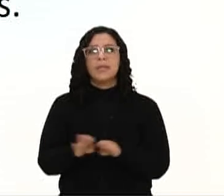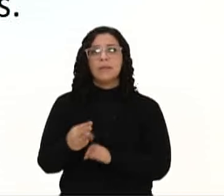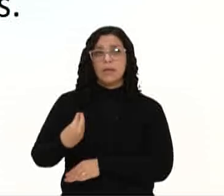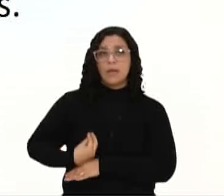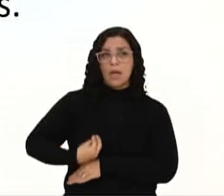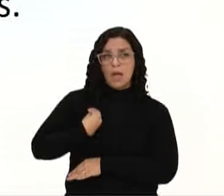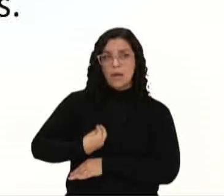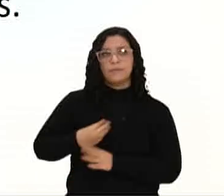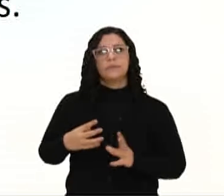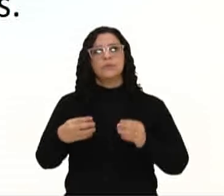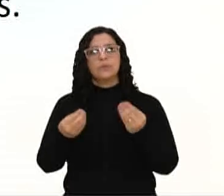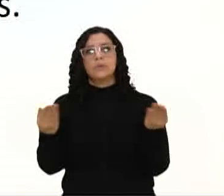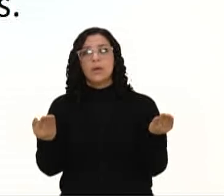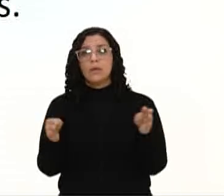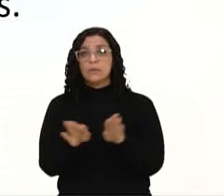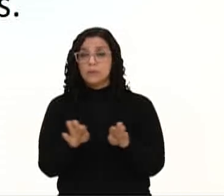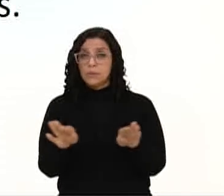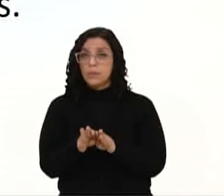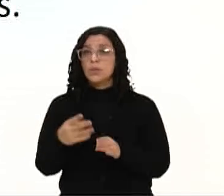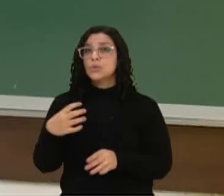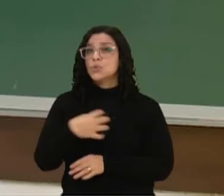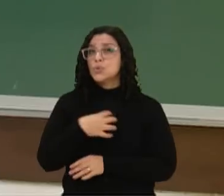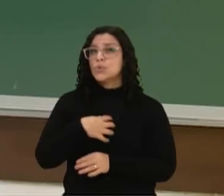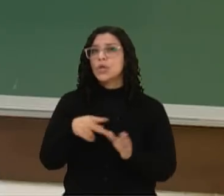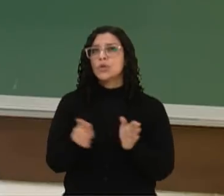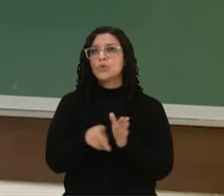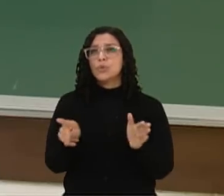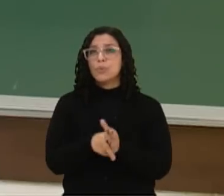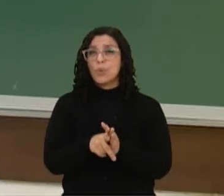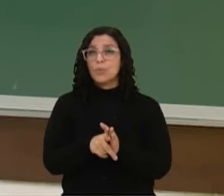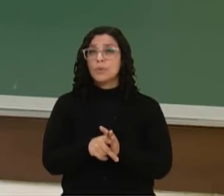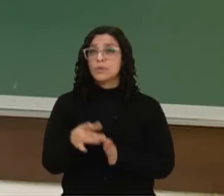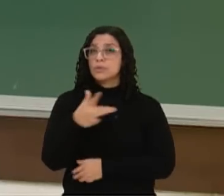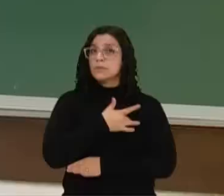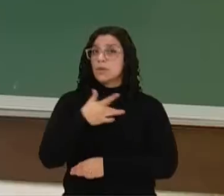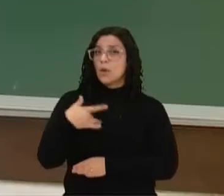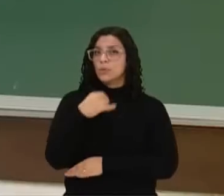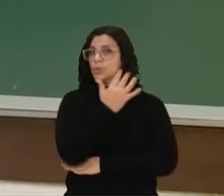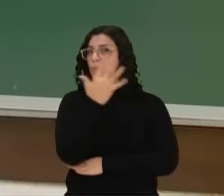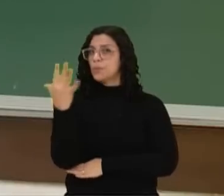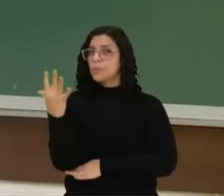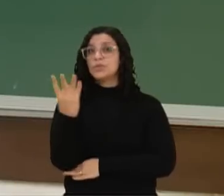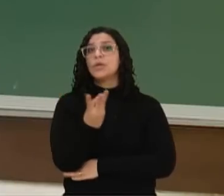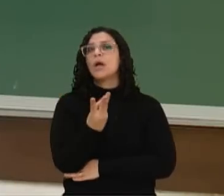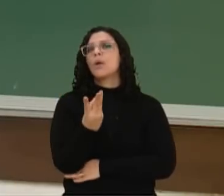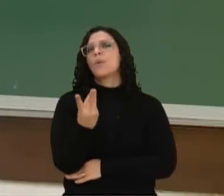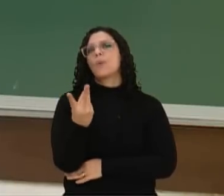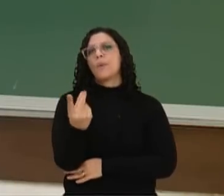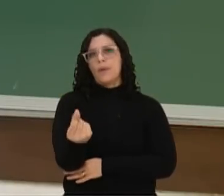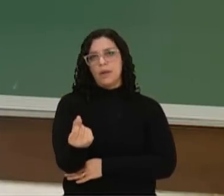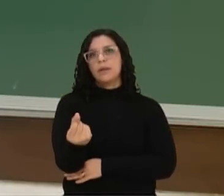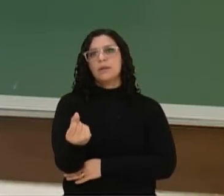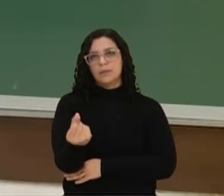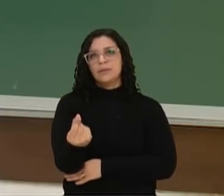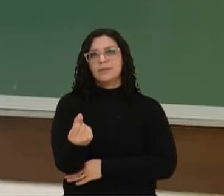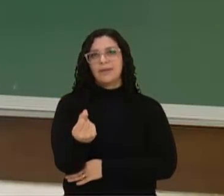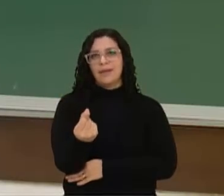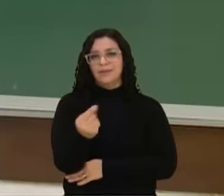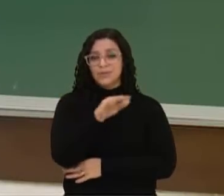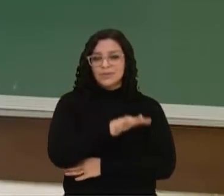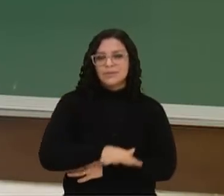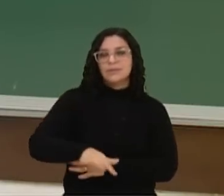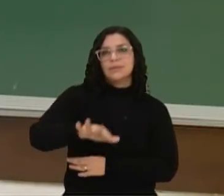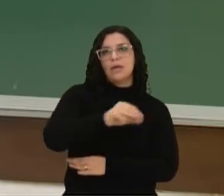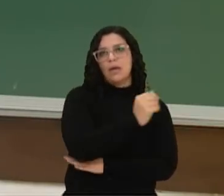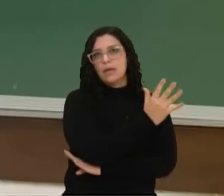vida ali como um todo, as condições estéticas e sanitárias do meio ambiente e a qualidade dos recursos ambientais. Quando